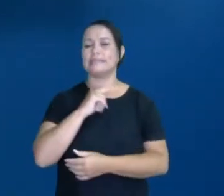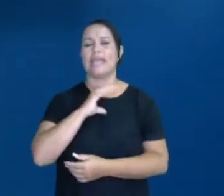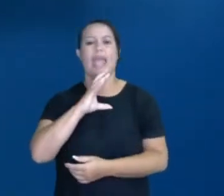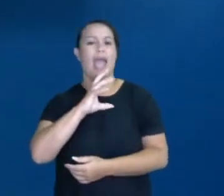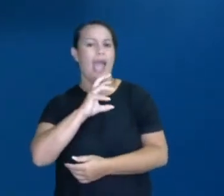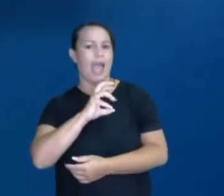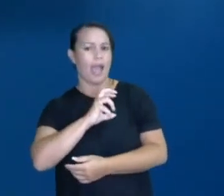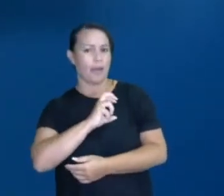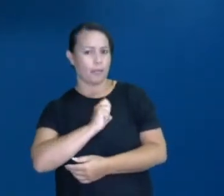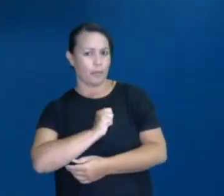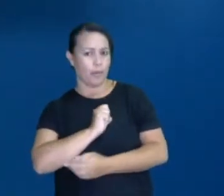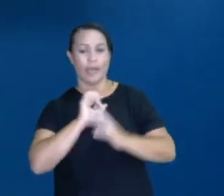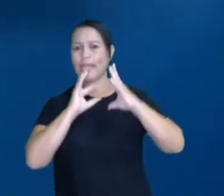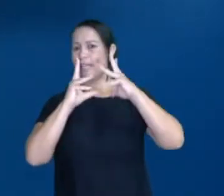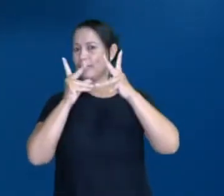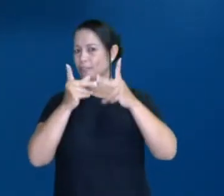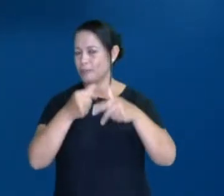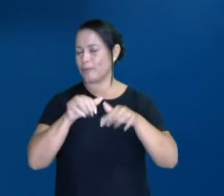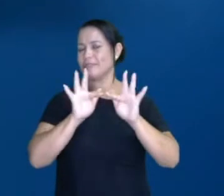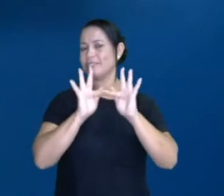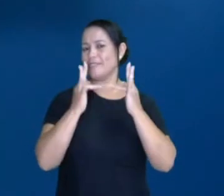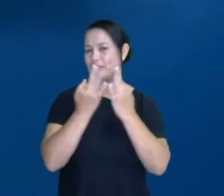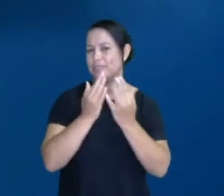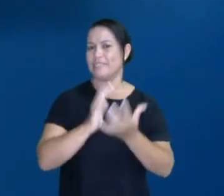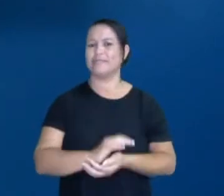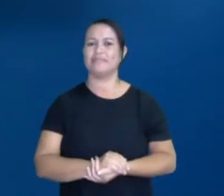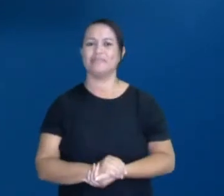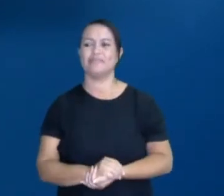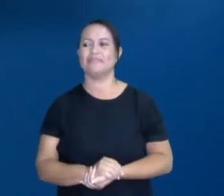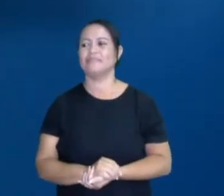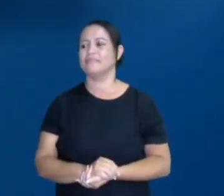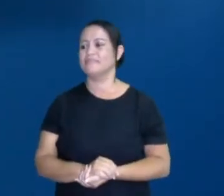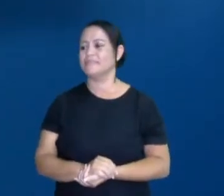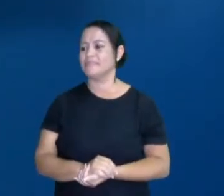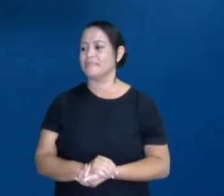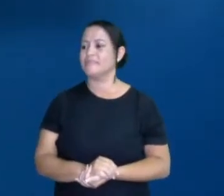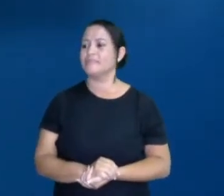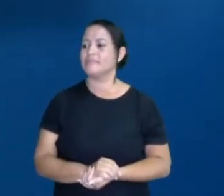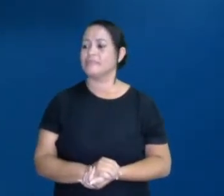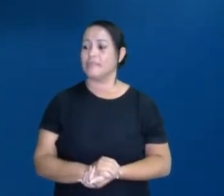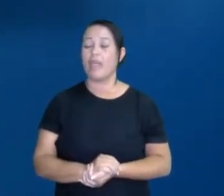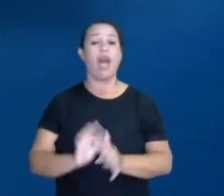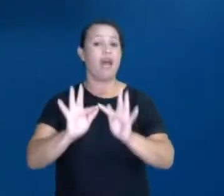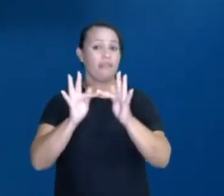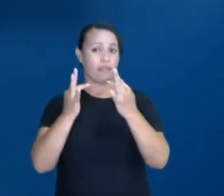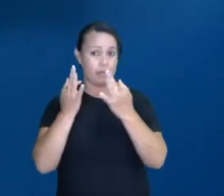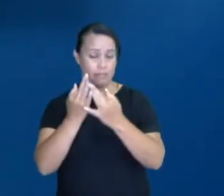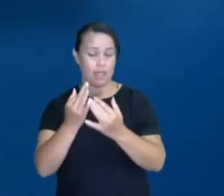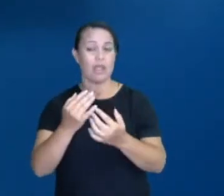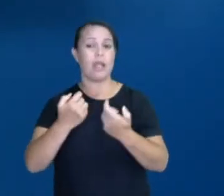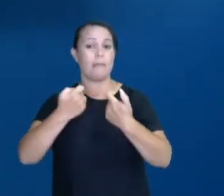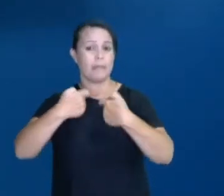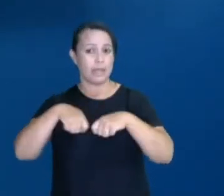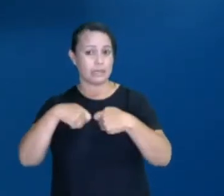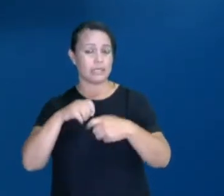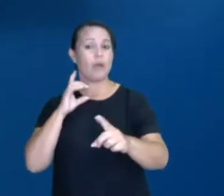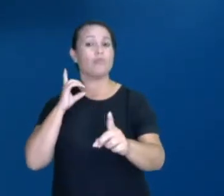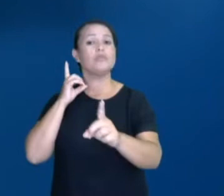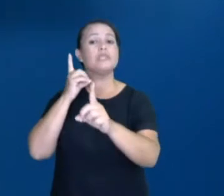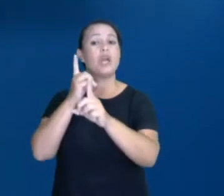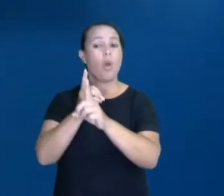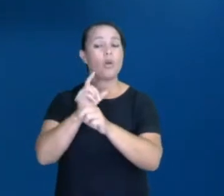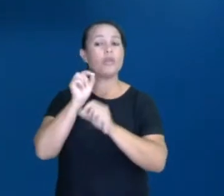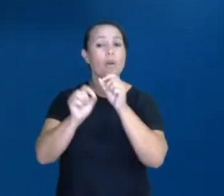amor entre todas elas. Na família devemos encontrar